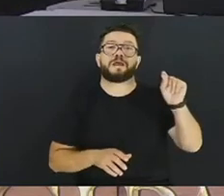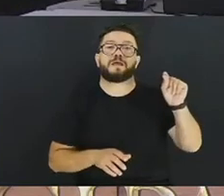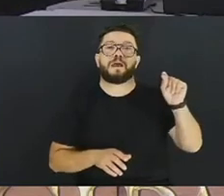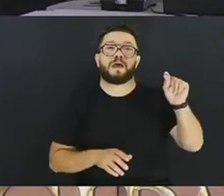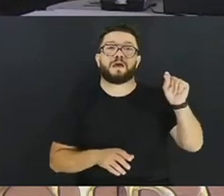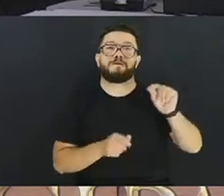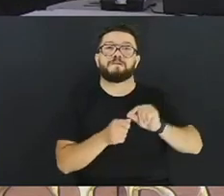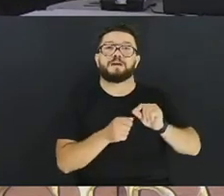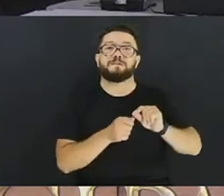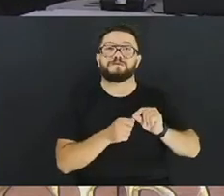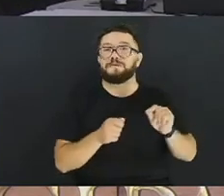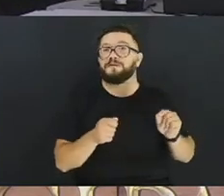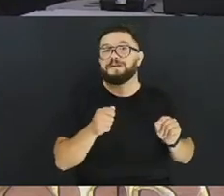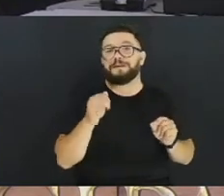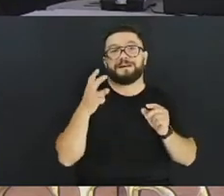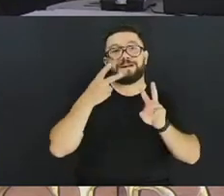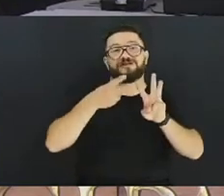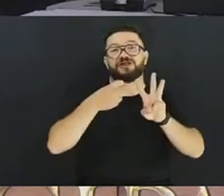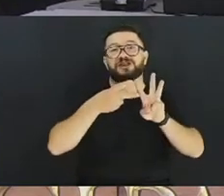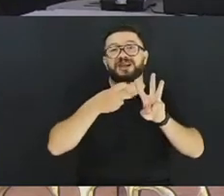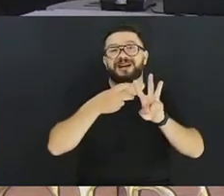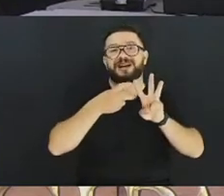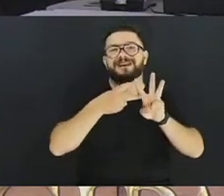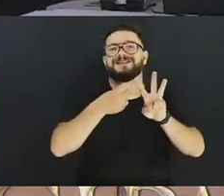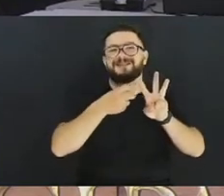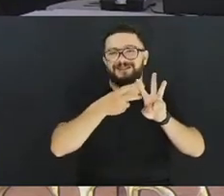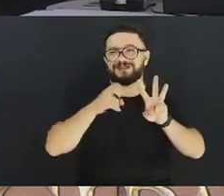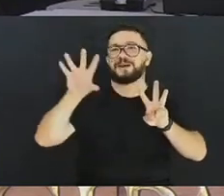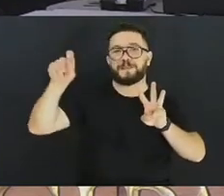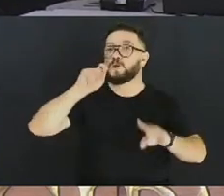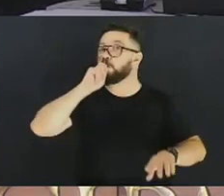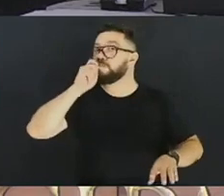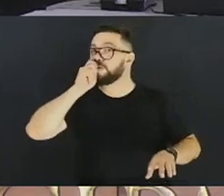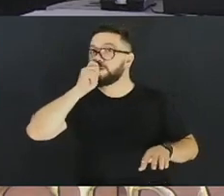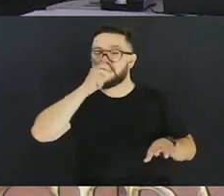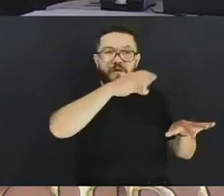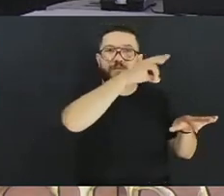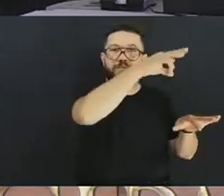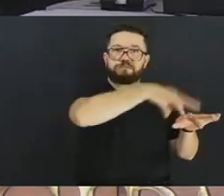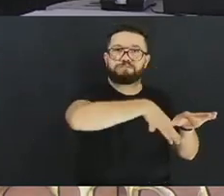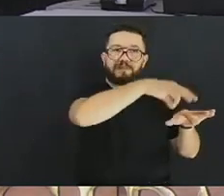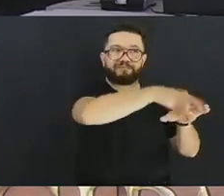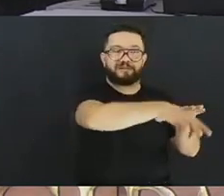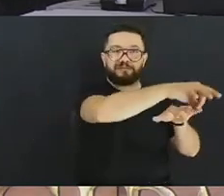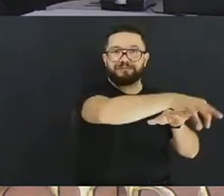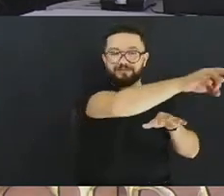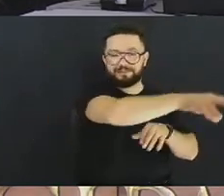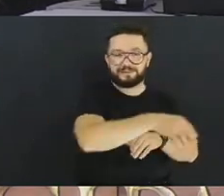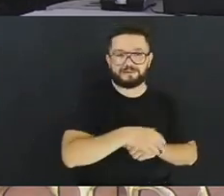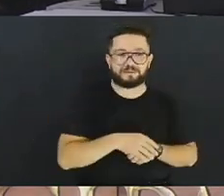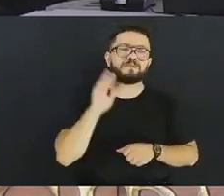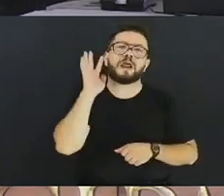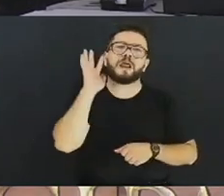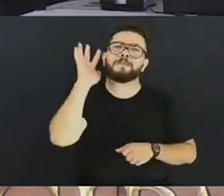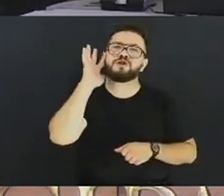indígenas. Quem levou. E então, se lá no campo a coxilha está só de capim, me diga você se